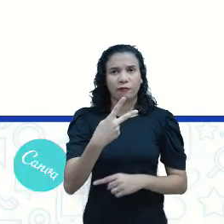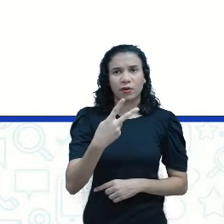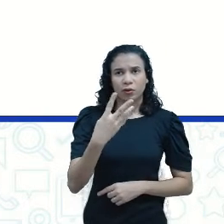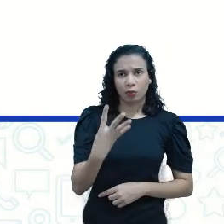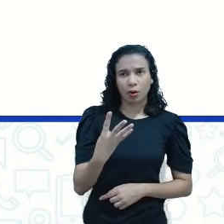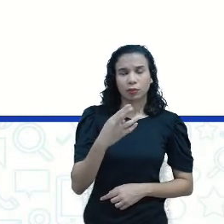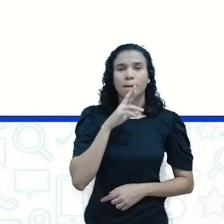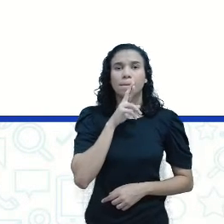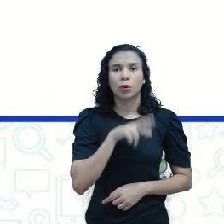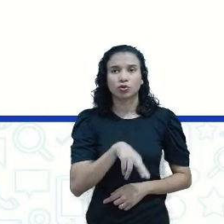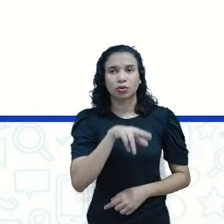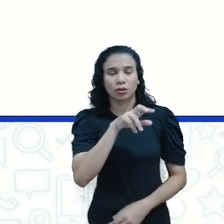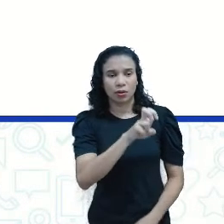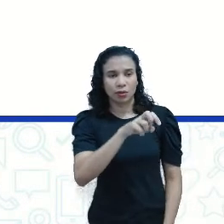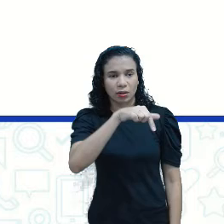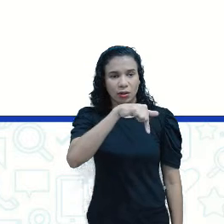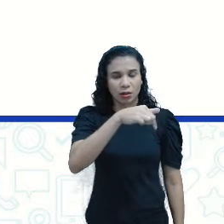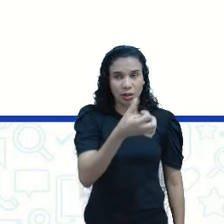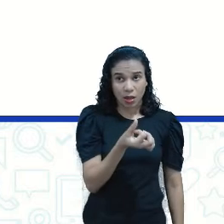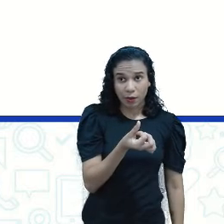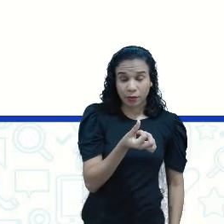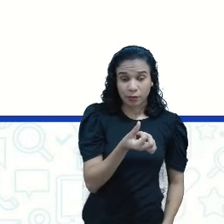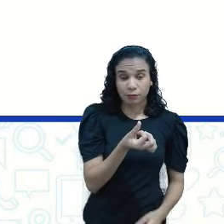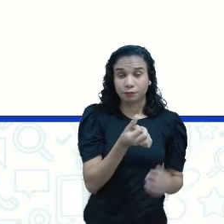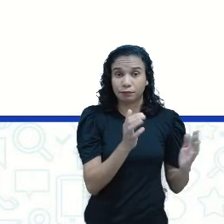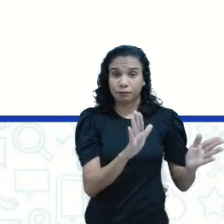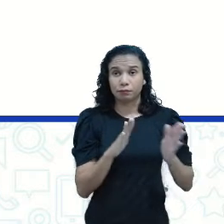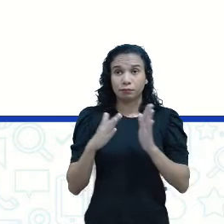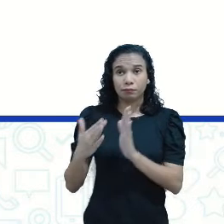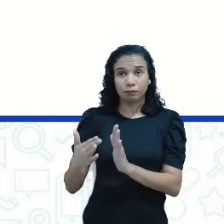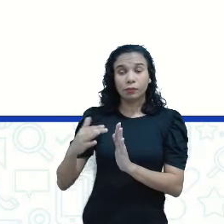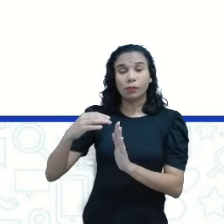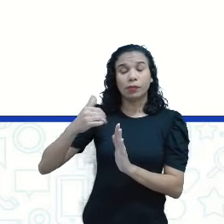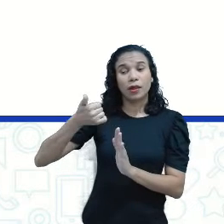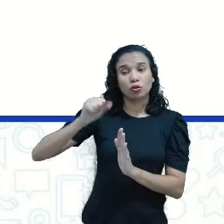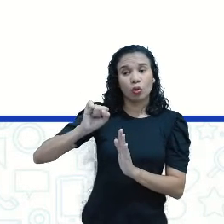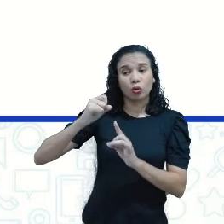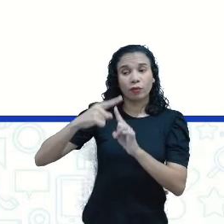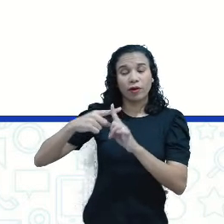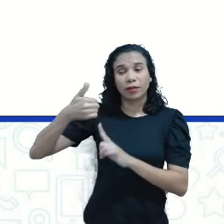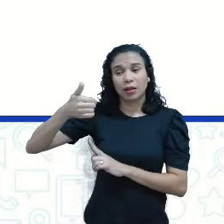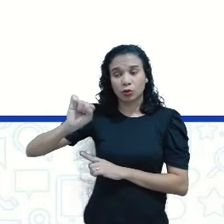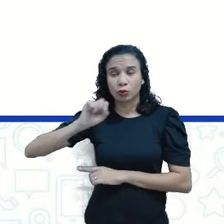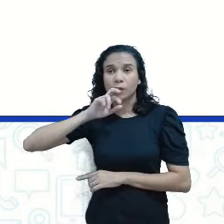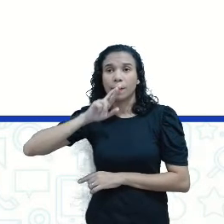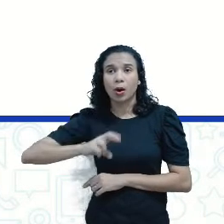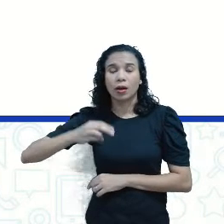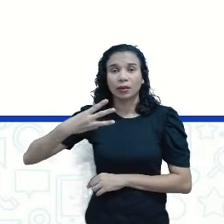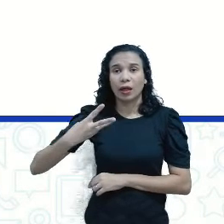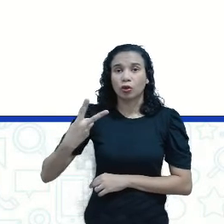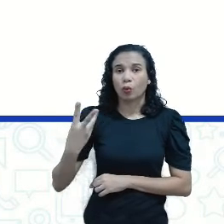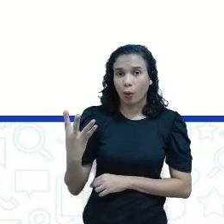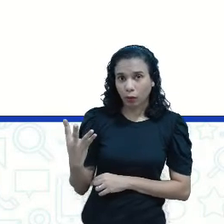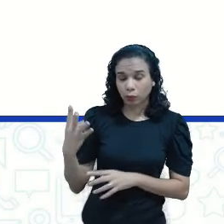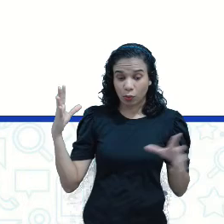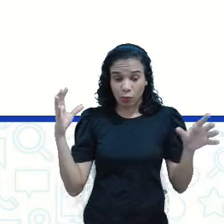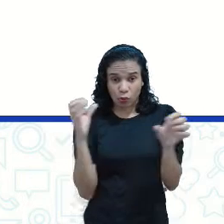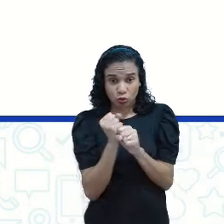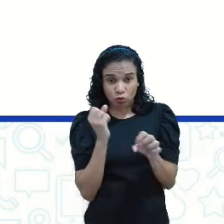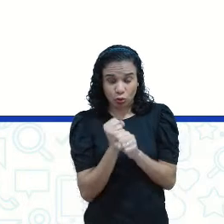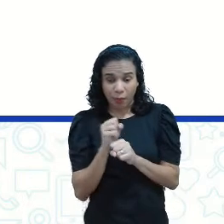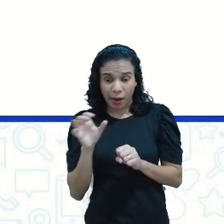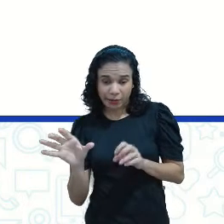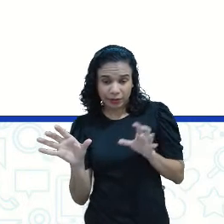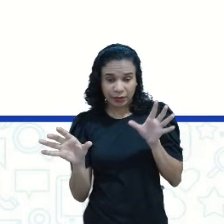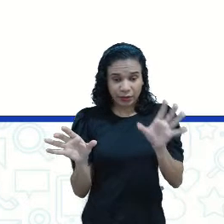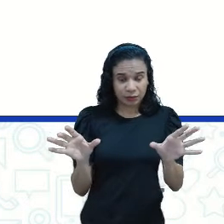dá 576. E 18 ao quadrado? 18 vezes 18, 324. E somando